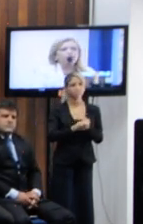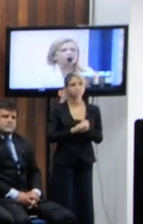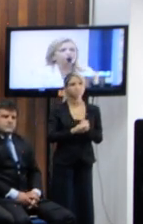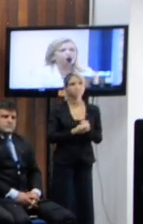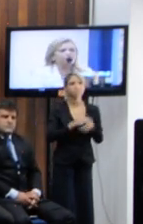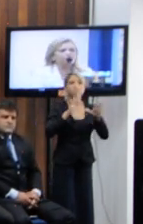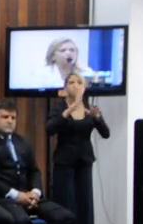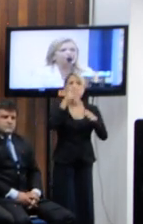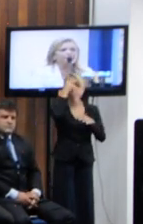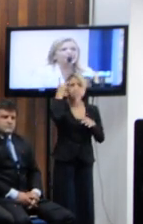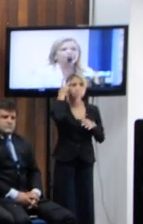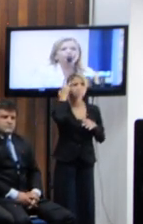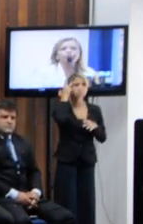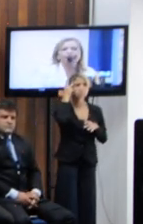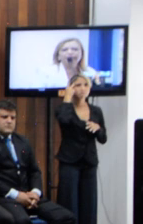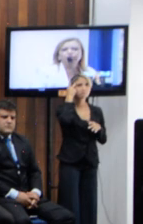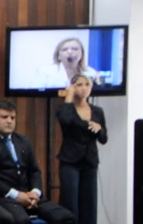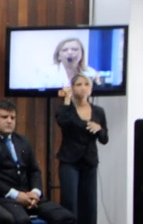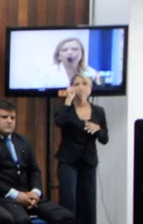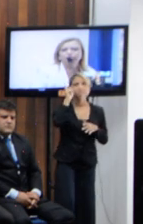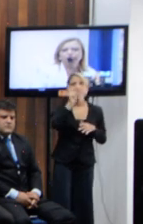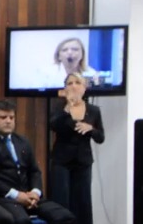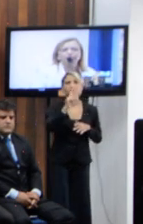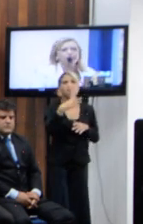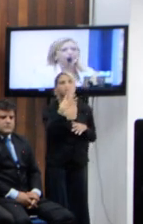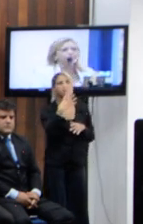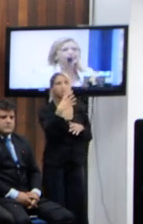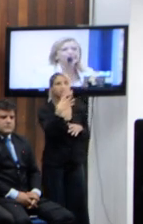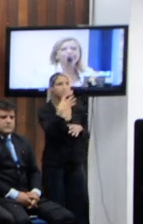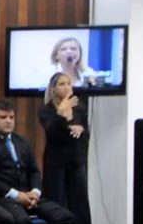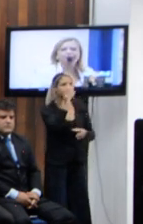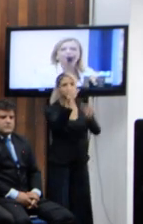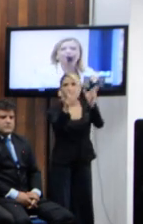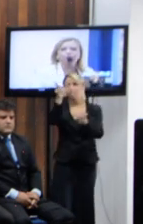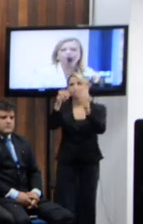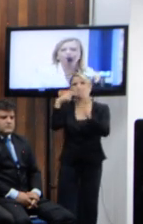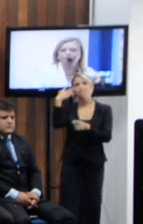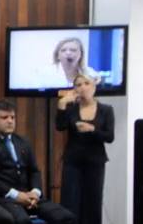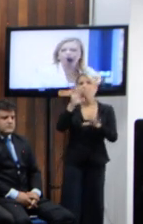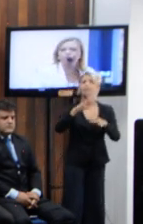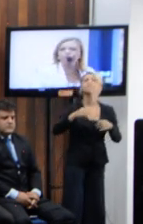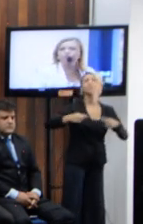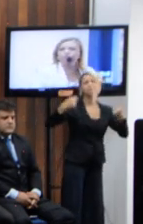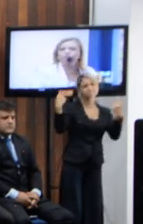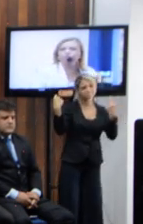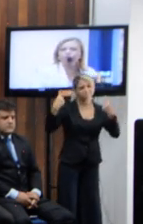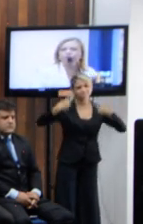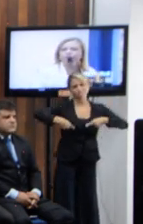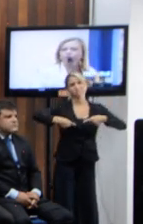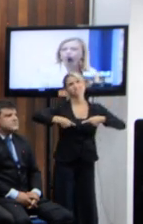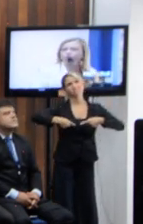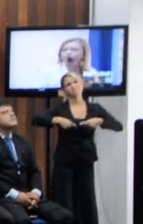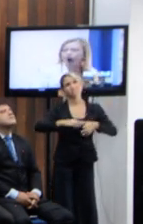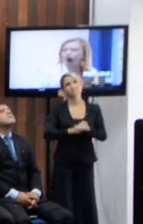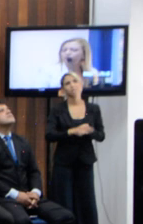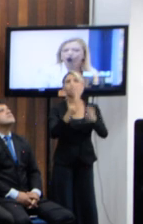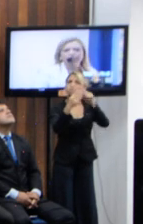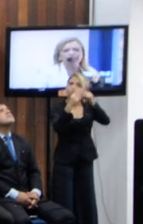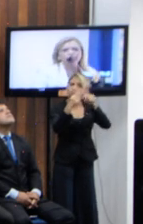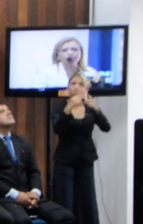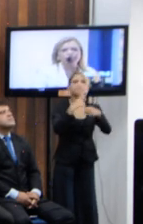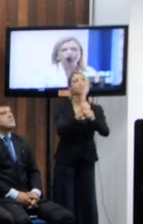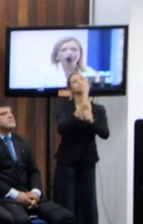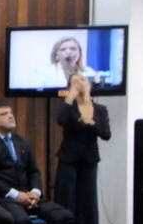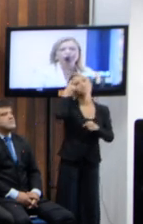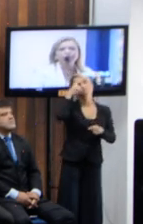quem olha de fora pensa, foram eleitos vereadores, mas assim, é um desafio, foram 2 anos difíceis